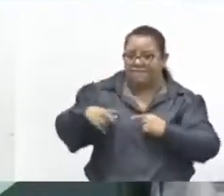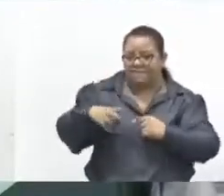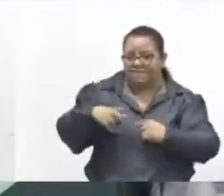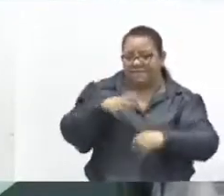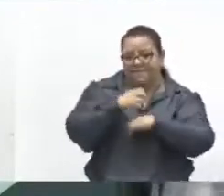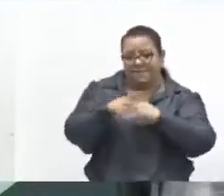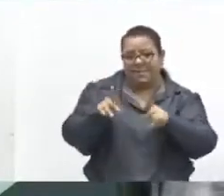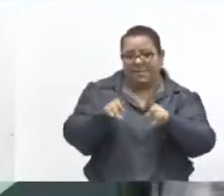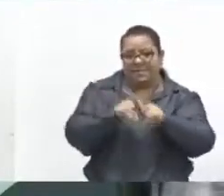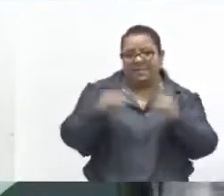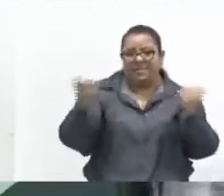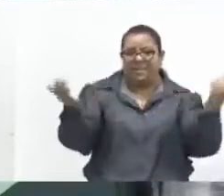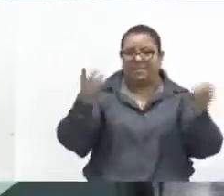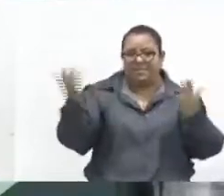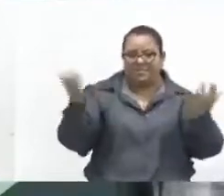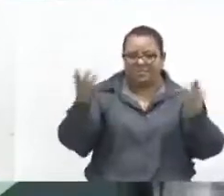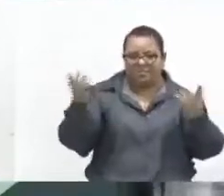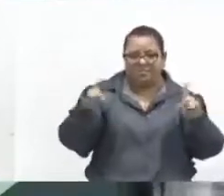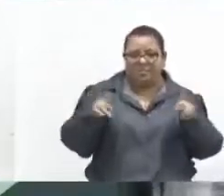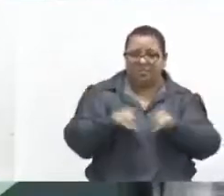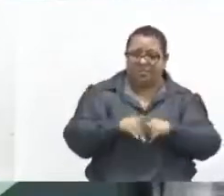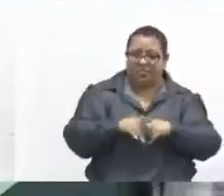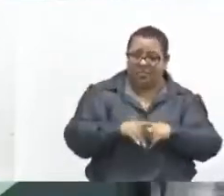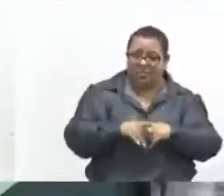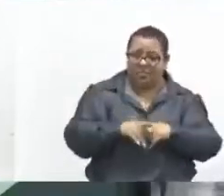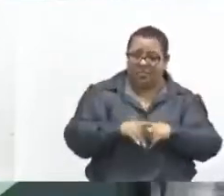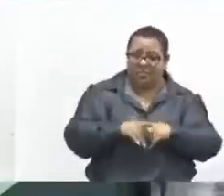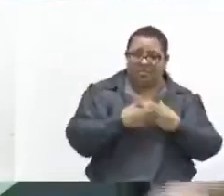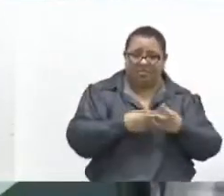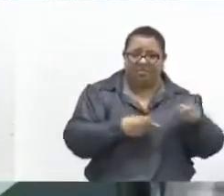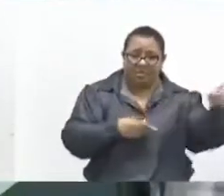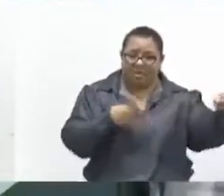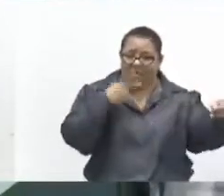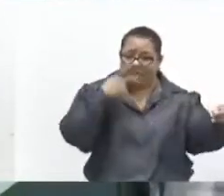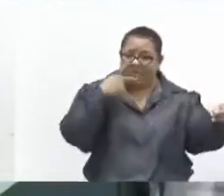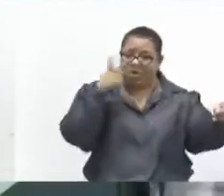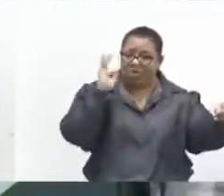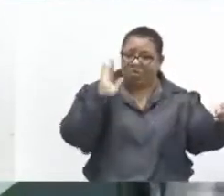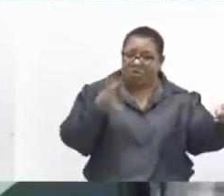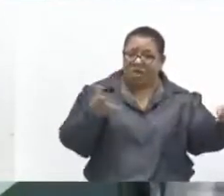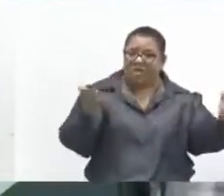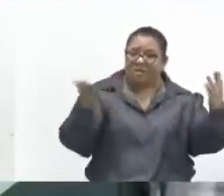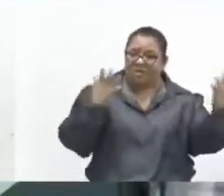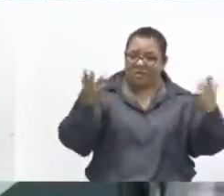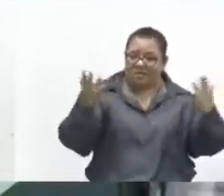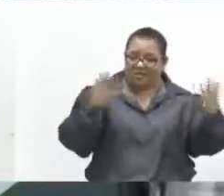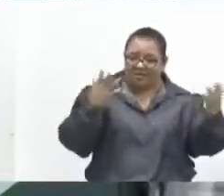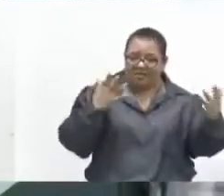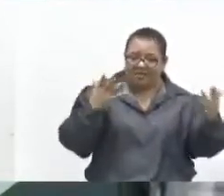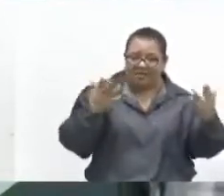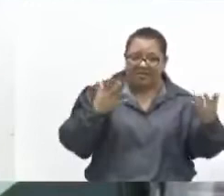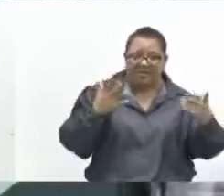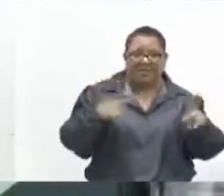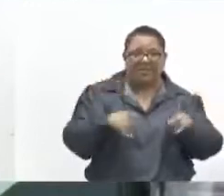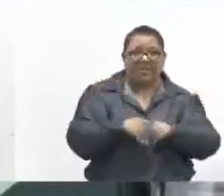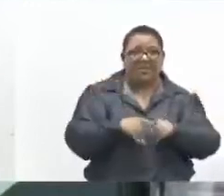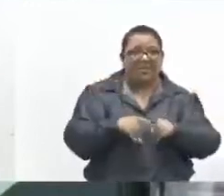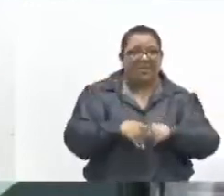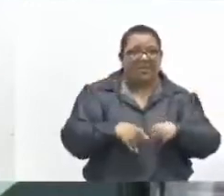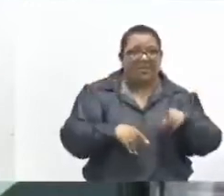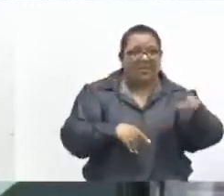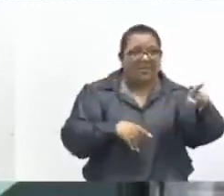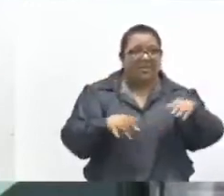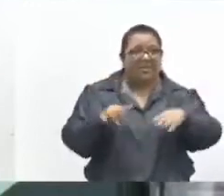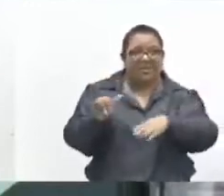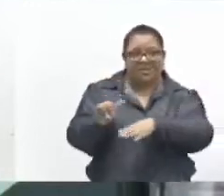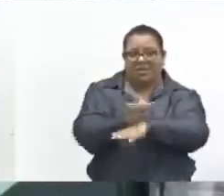Assistência psicológica, que apesar também da professora Agman ter colocado que existe psicólogo, eu acho que a Larissa, eu estava acompanhando pelo YouTube, a